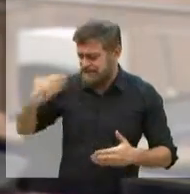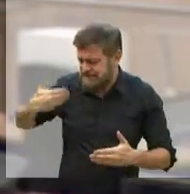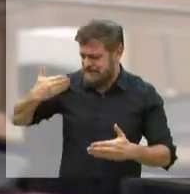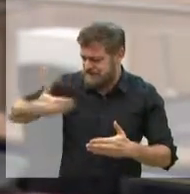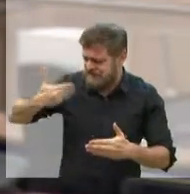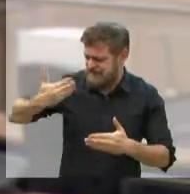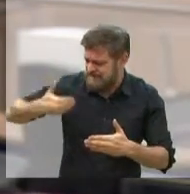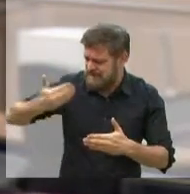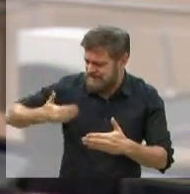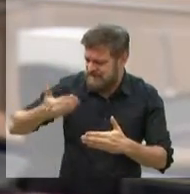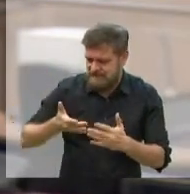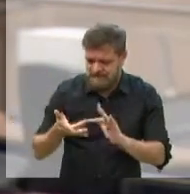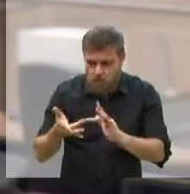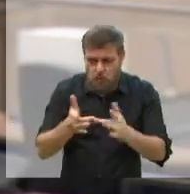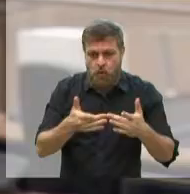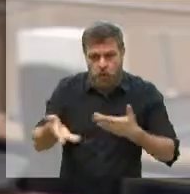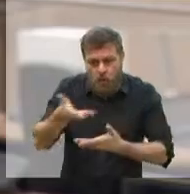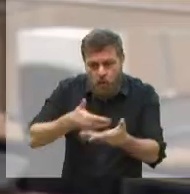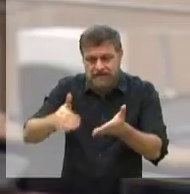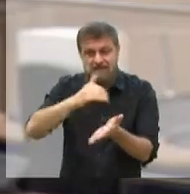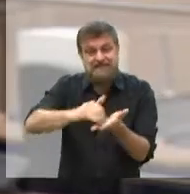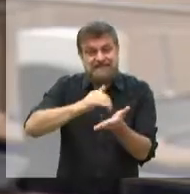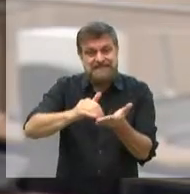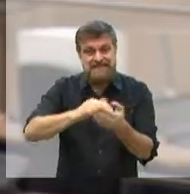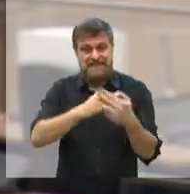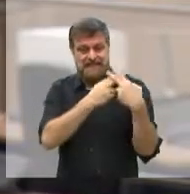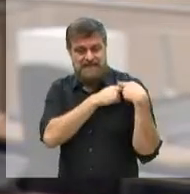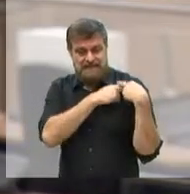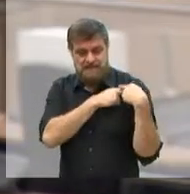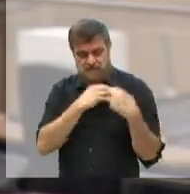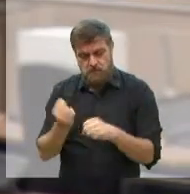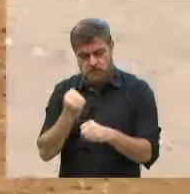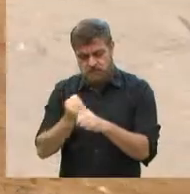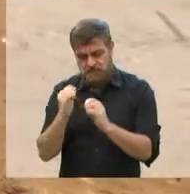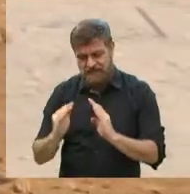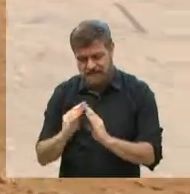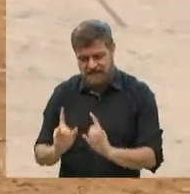vinha, relacionamento com a Secretaria de Habitação e a Coab,